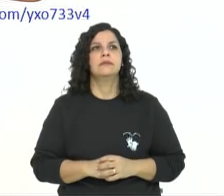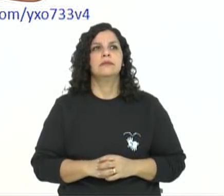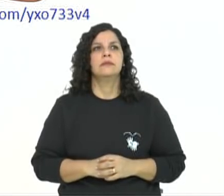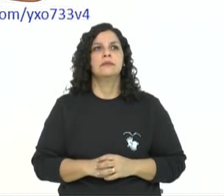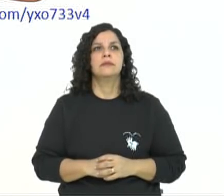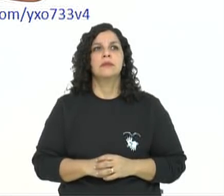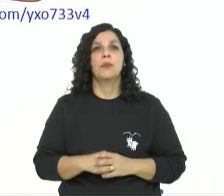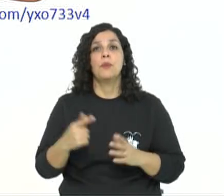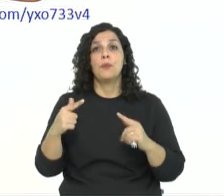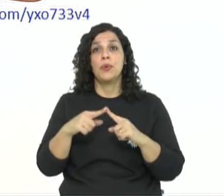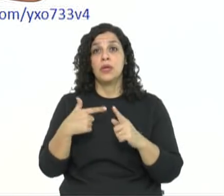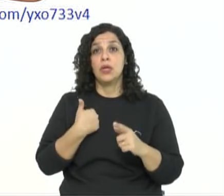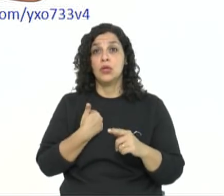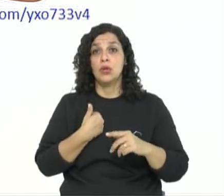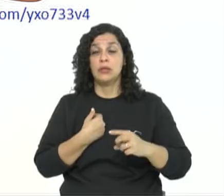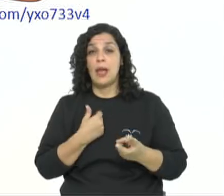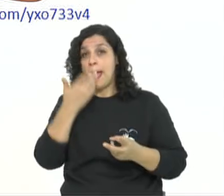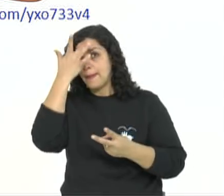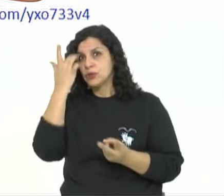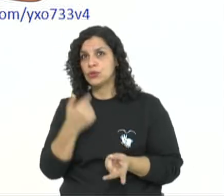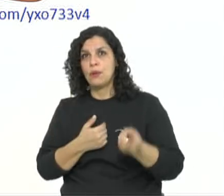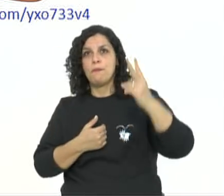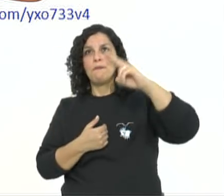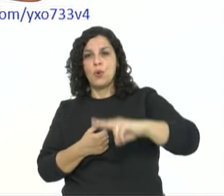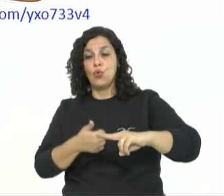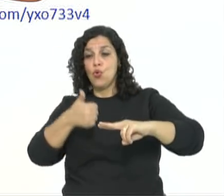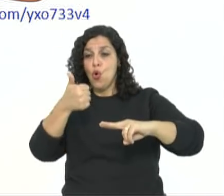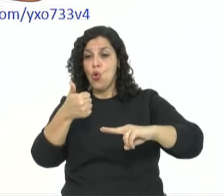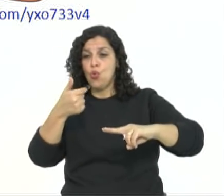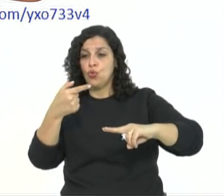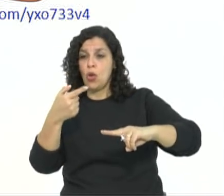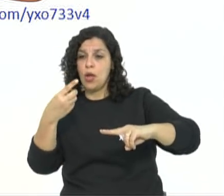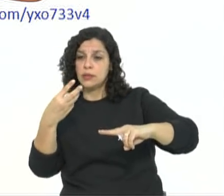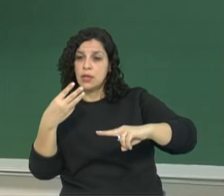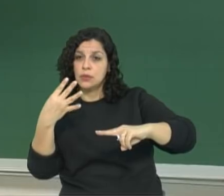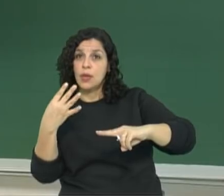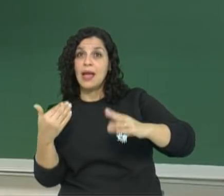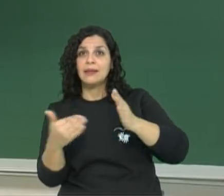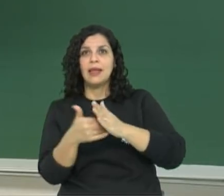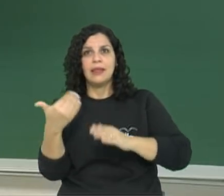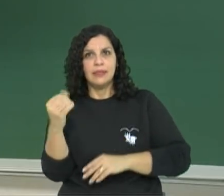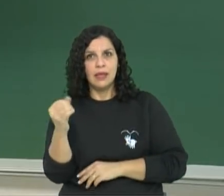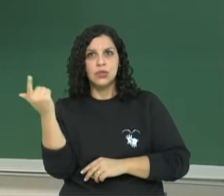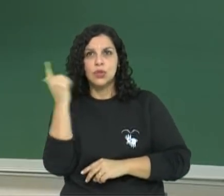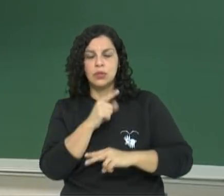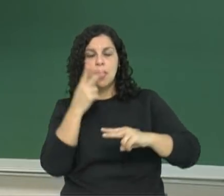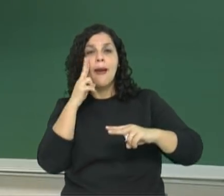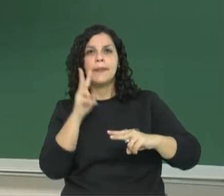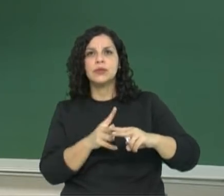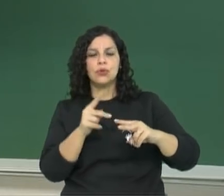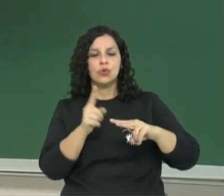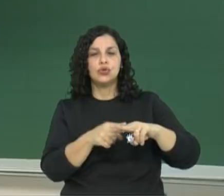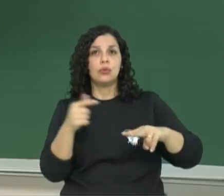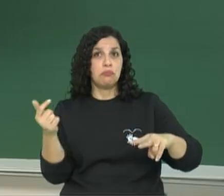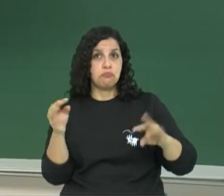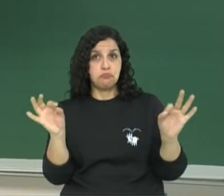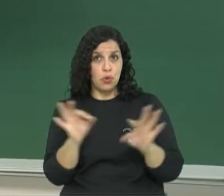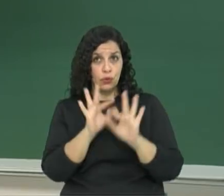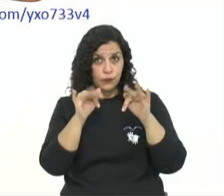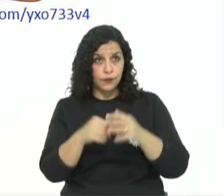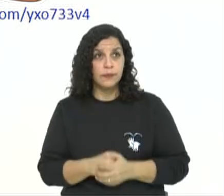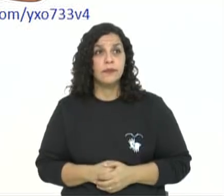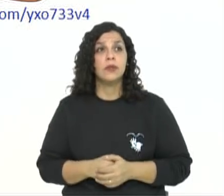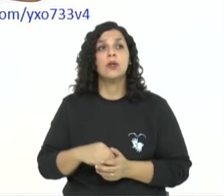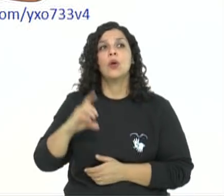Alternativa C, após a contagem de 10. Então, o juiz fez a contagem, chegou nos 10, nocaute técnico.